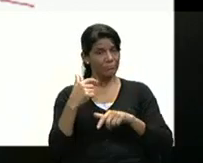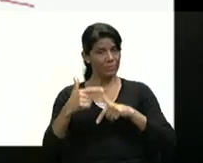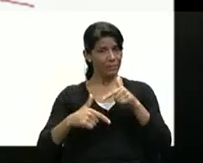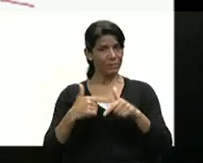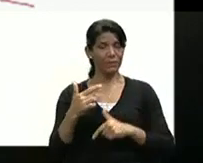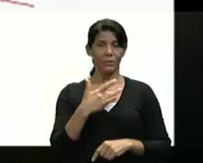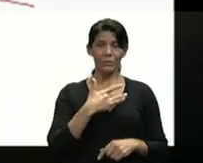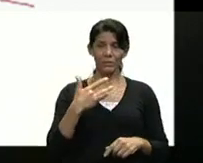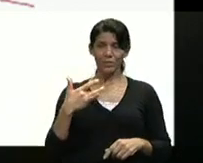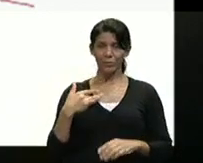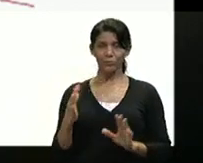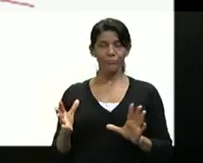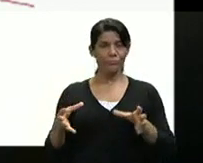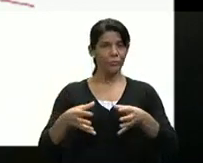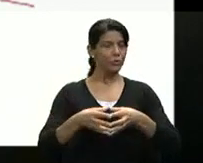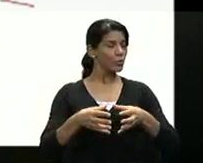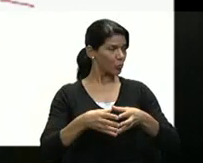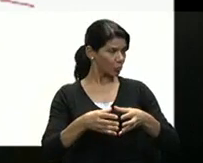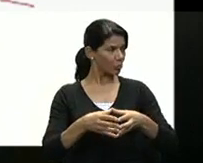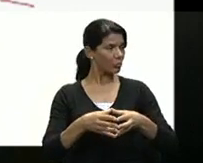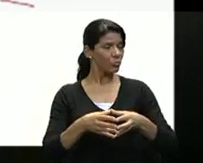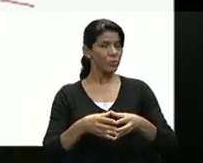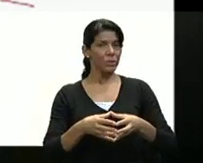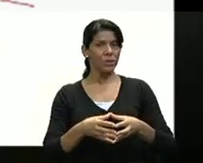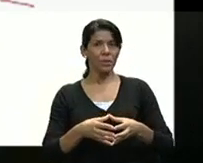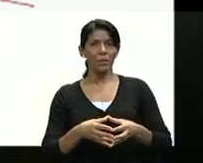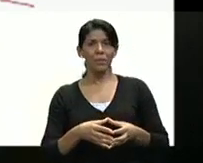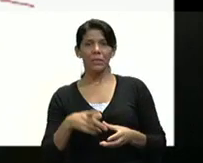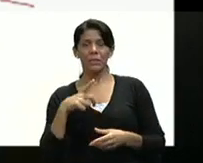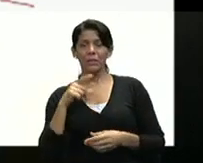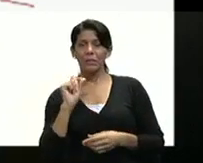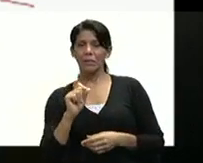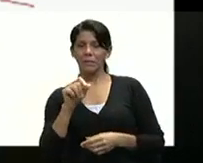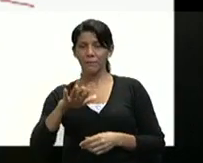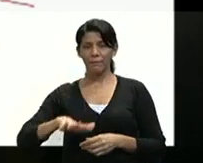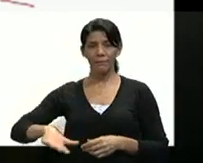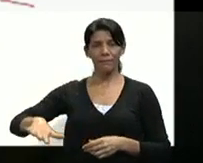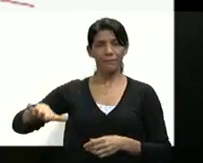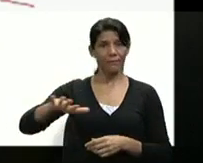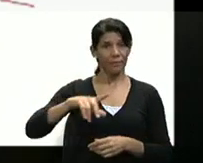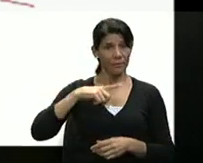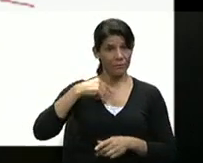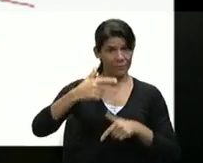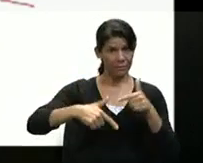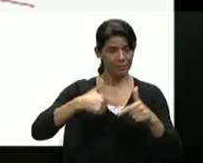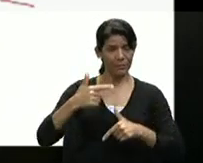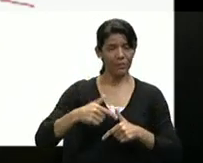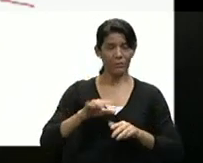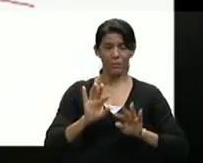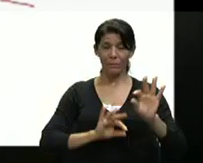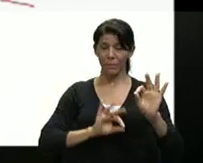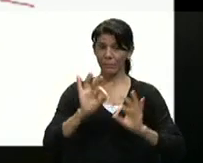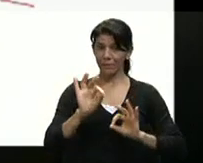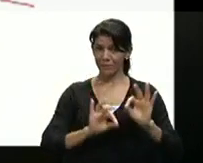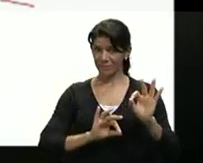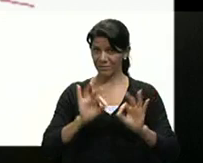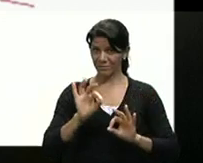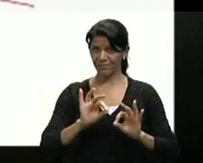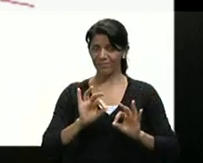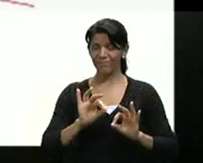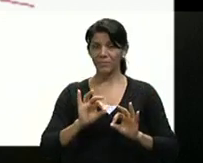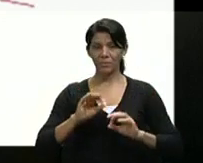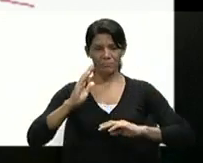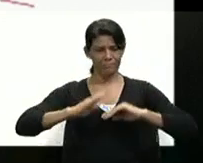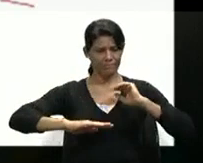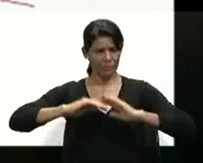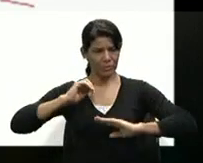com saúde coletiva, visualizando aqui áreas que vão trabalhar com a formação de mão